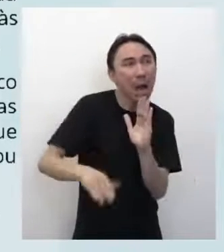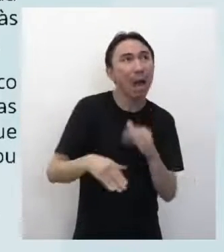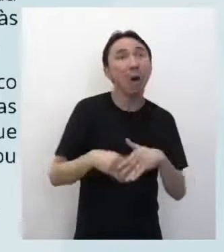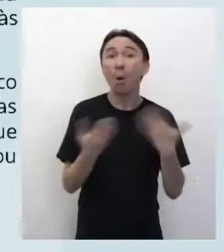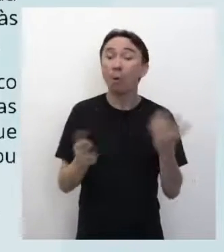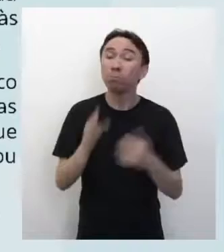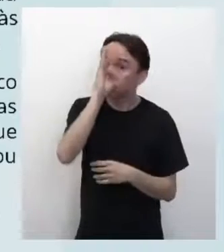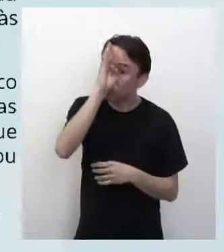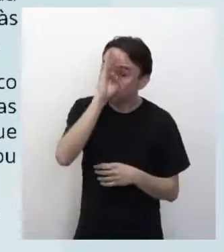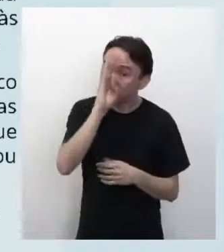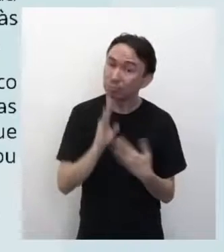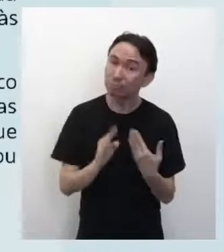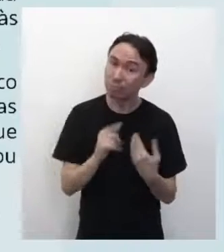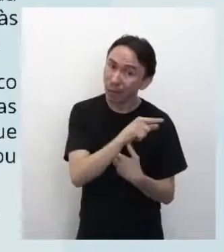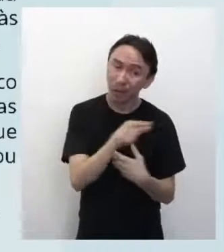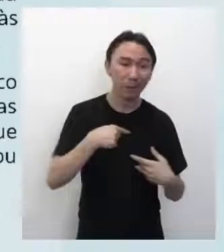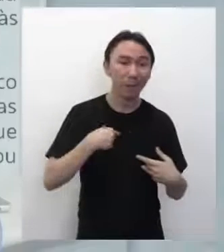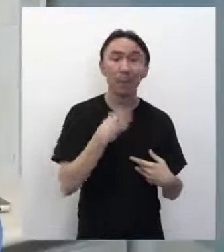espetáculo circense.